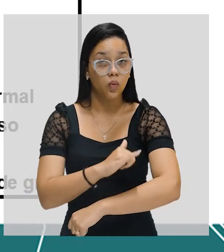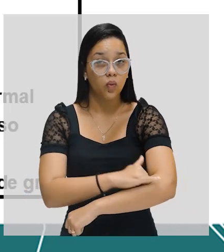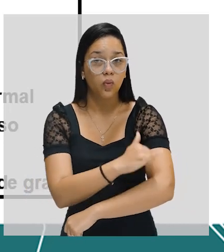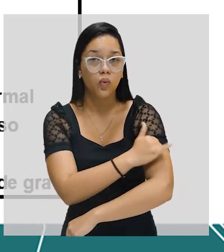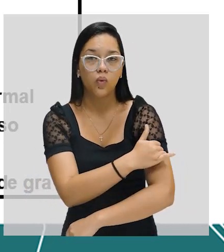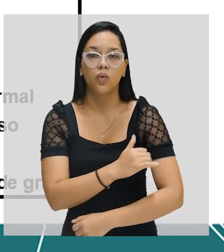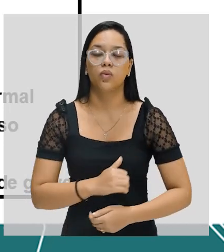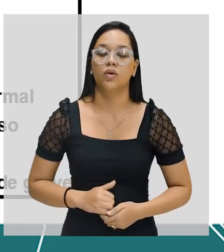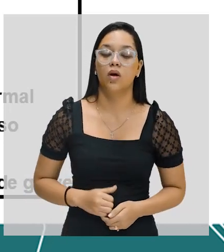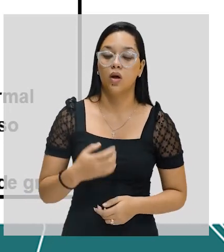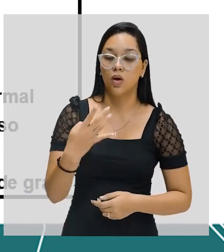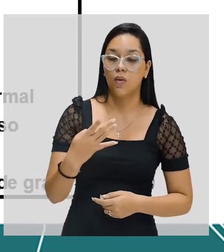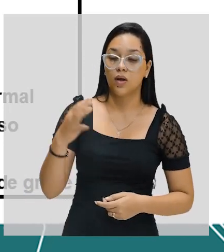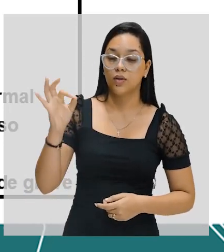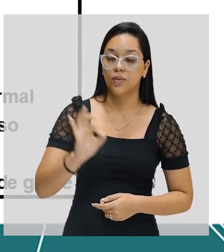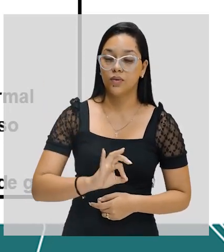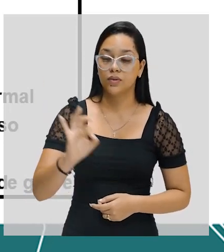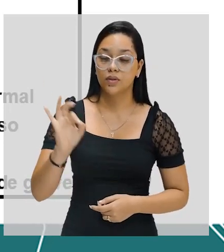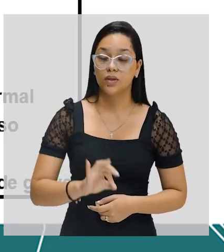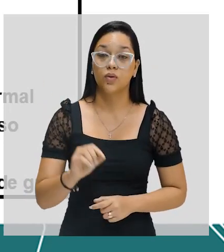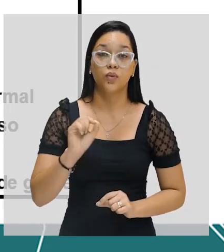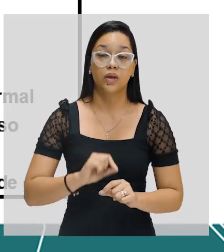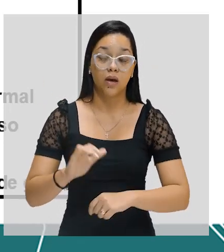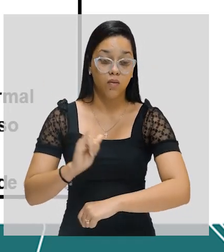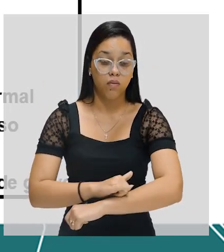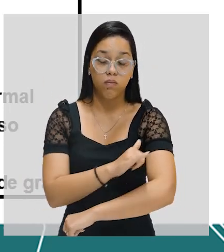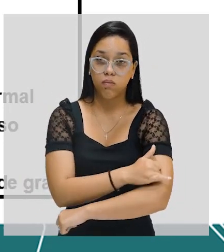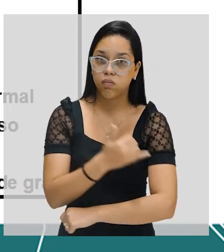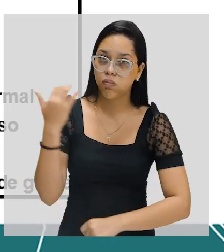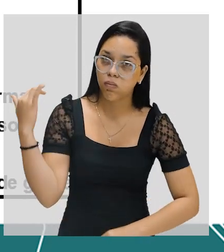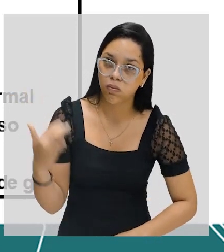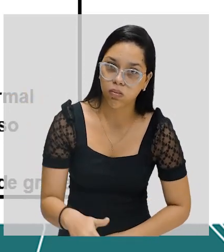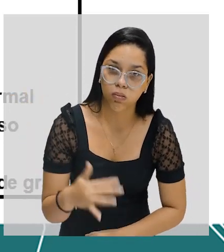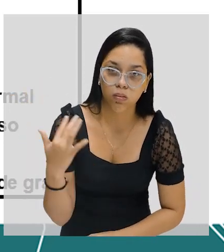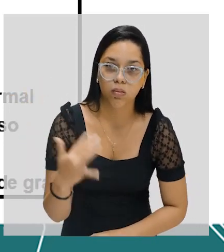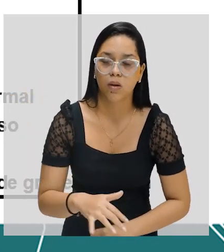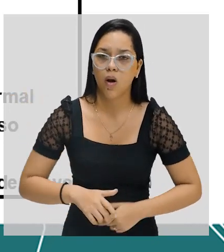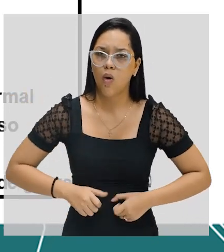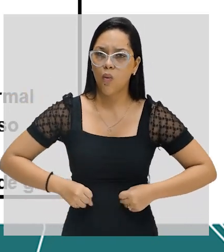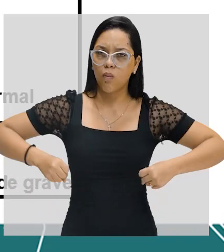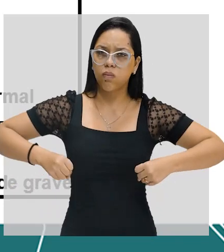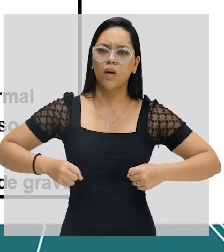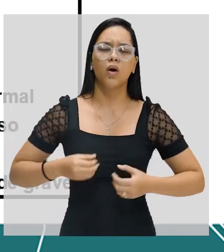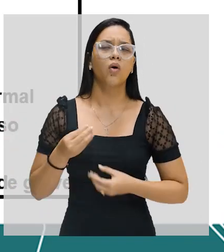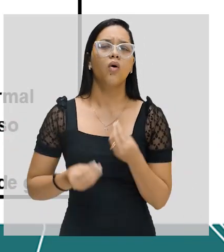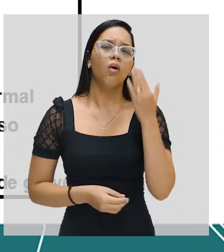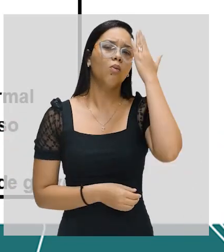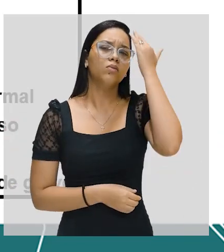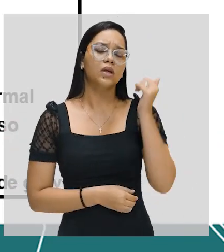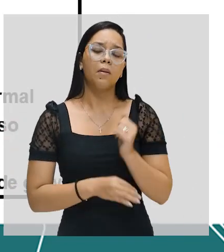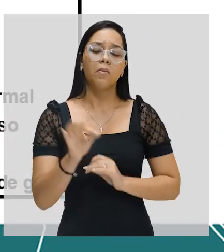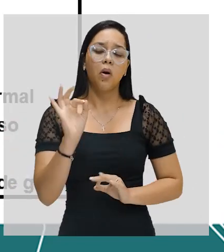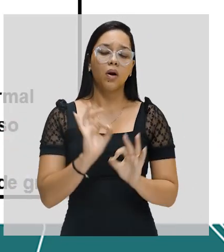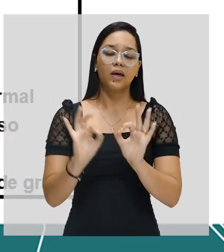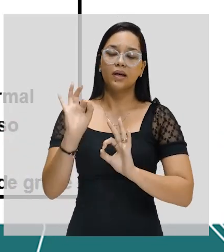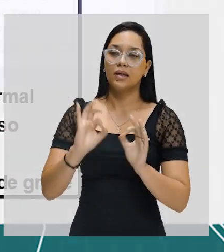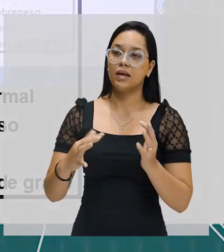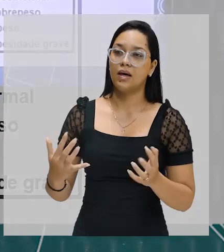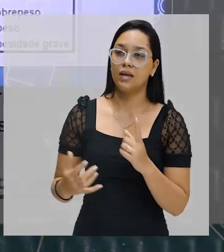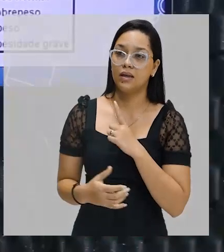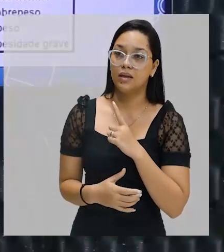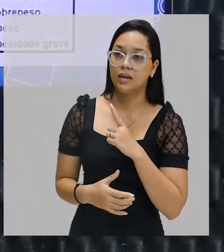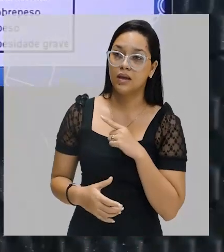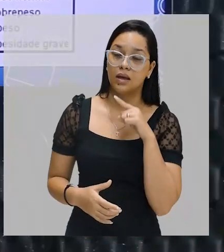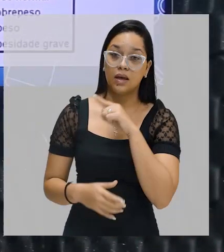obesos. 4% têm obesidade grave. Professor, como é que sabe? Como é que é mensurado isso aqui?